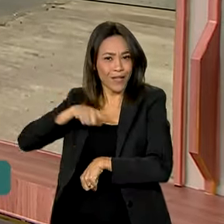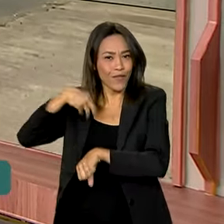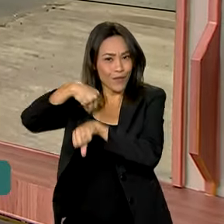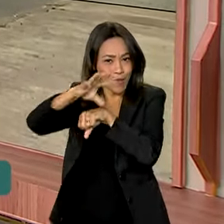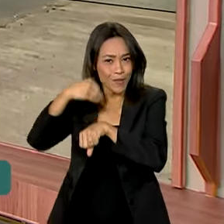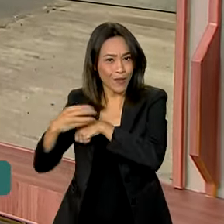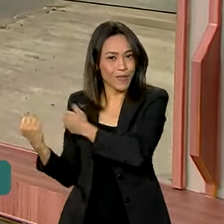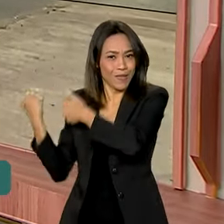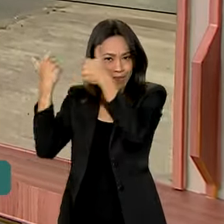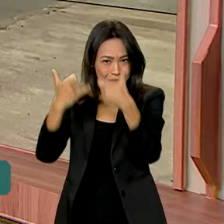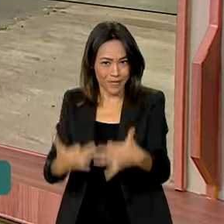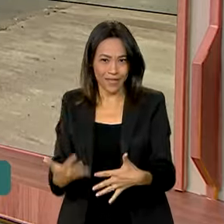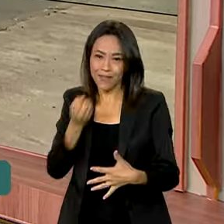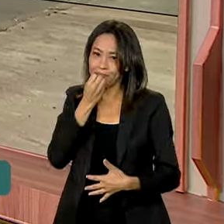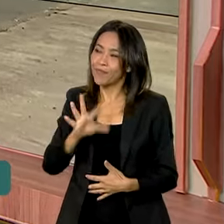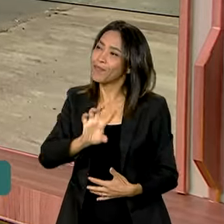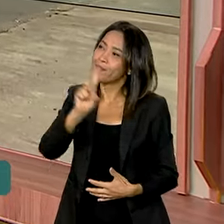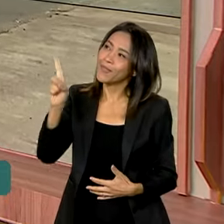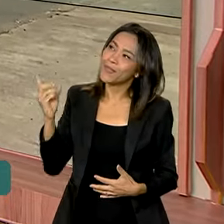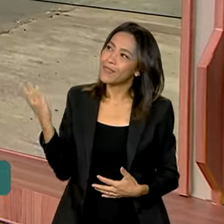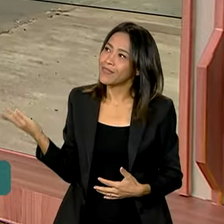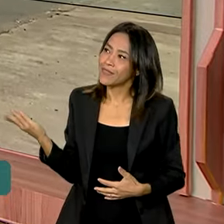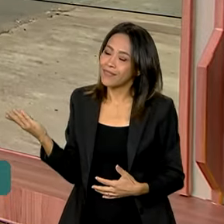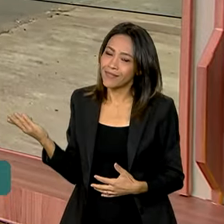gente. Bom dia, Cláudia.